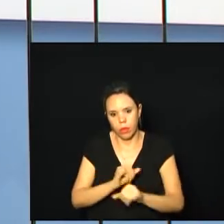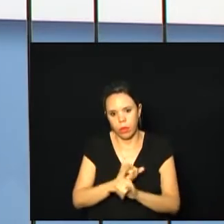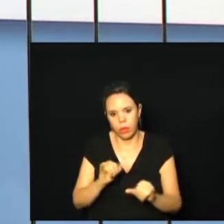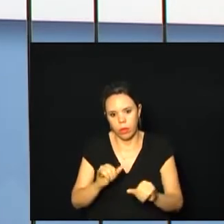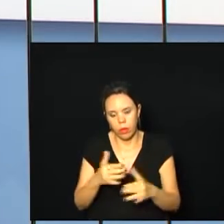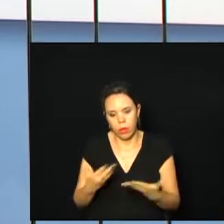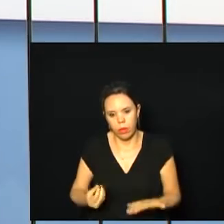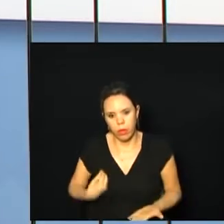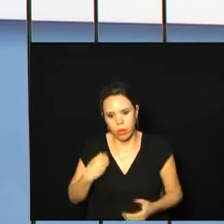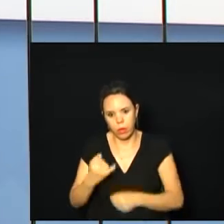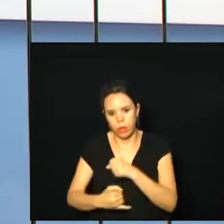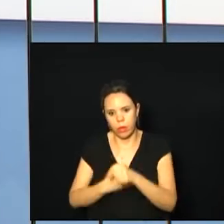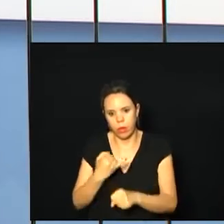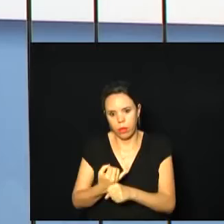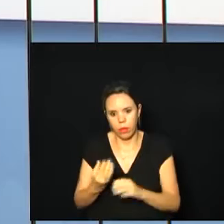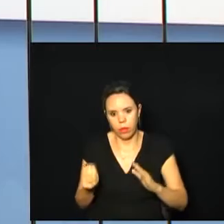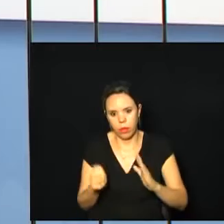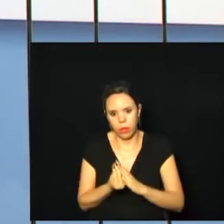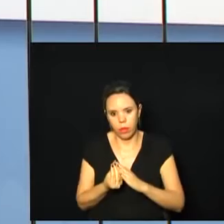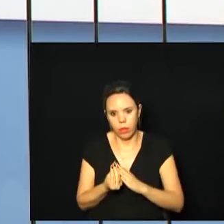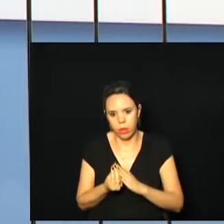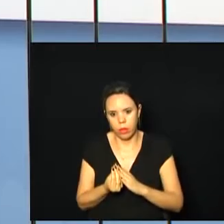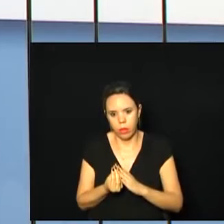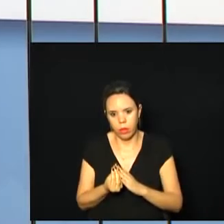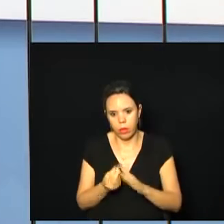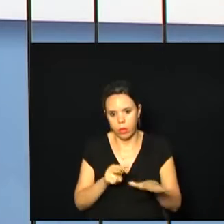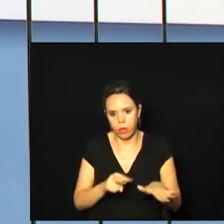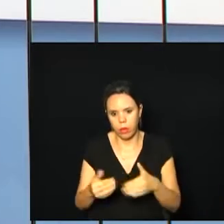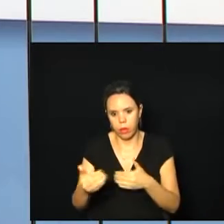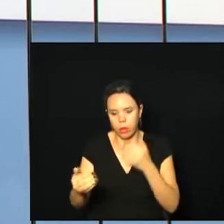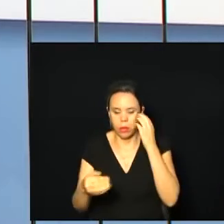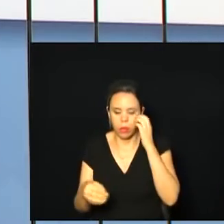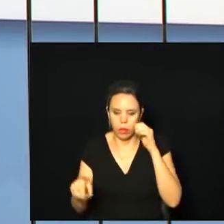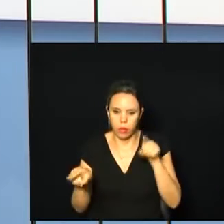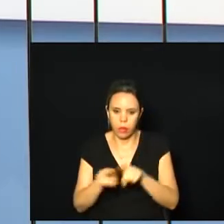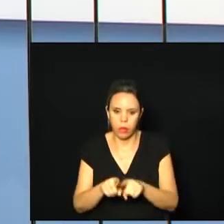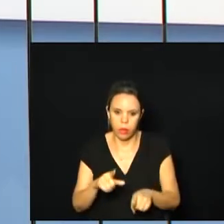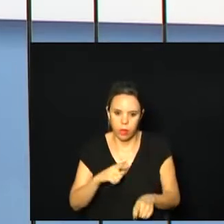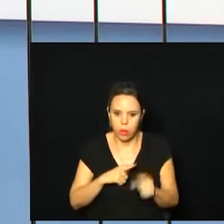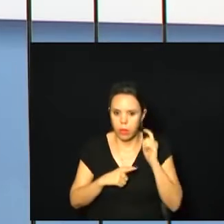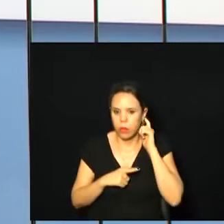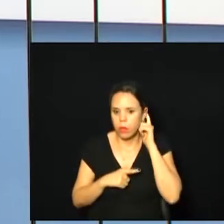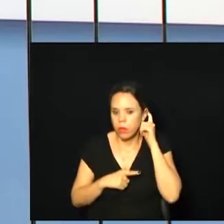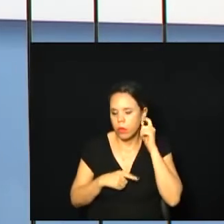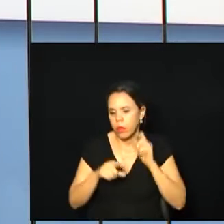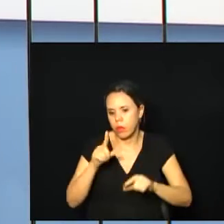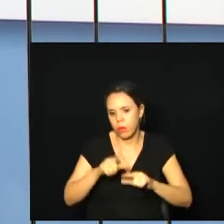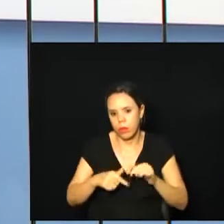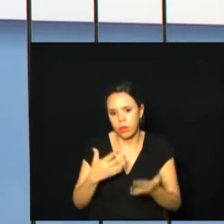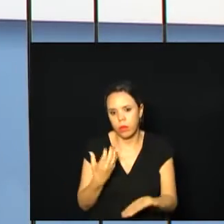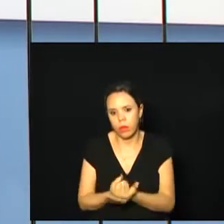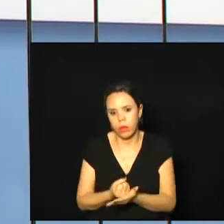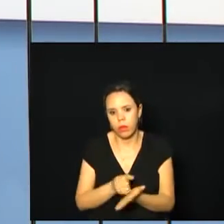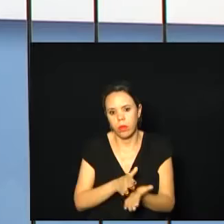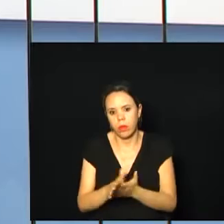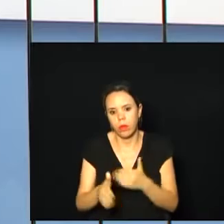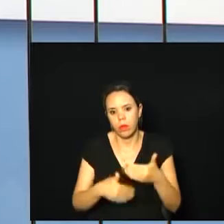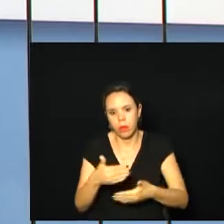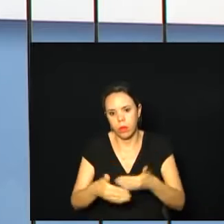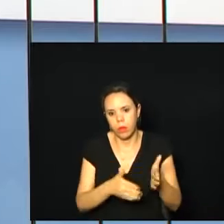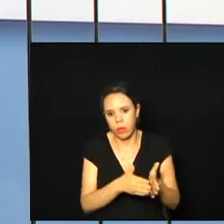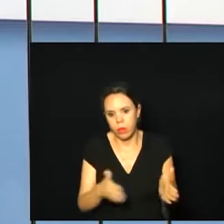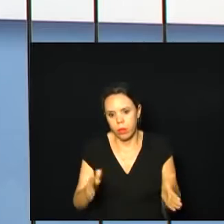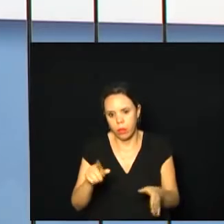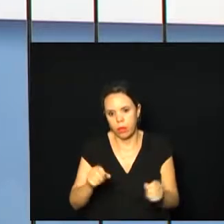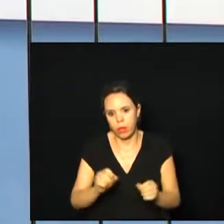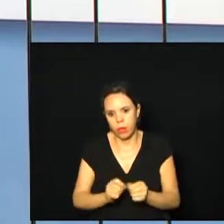informações estarão no site da Sanasa e a partir da semana que vem também a gente tem aí o material impresso com todo o passo a passo para que